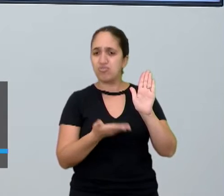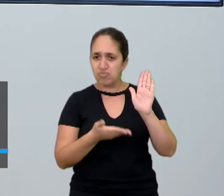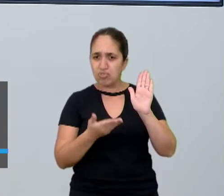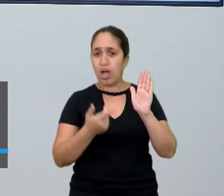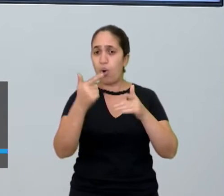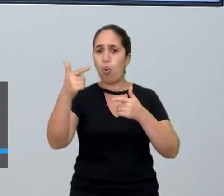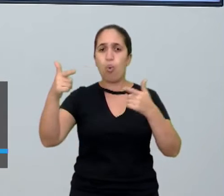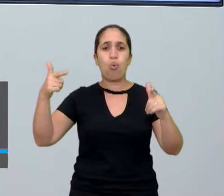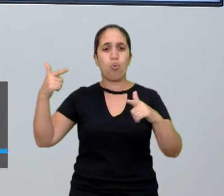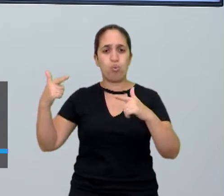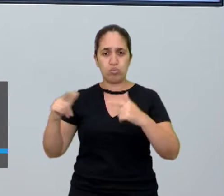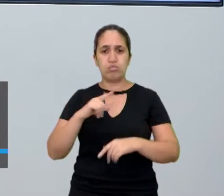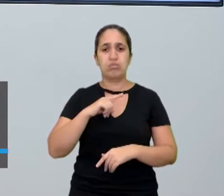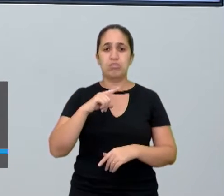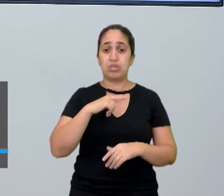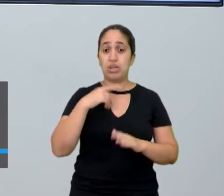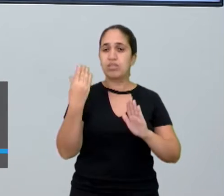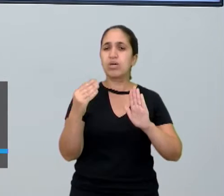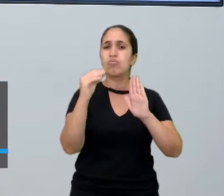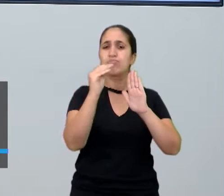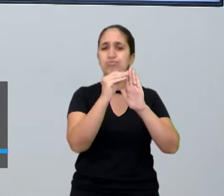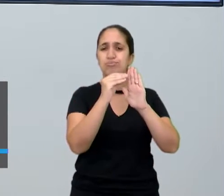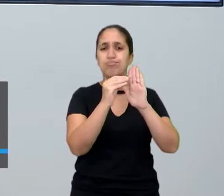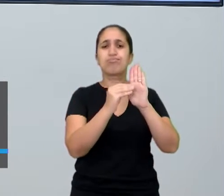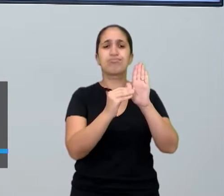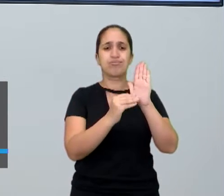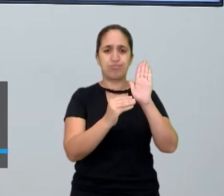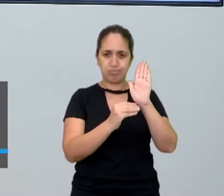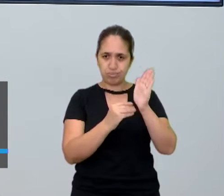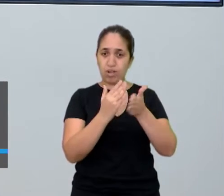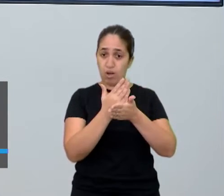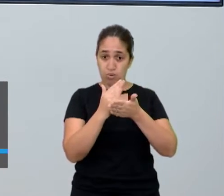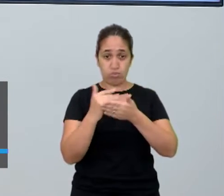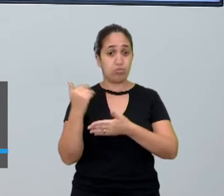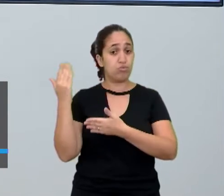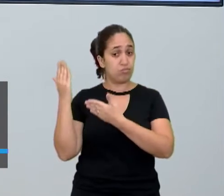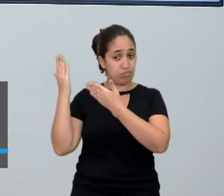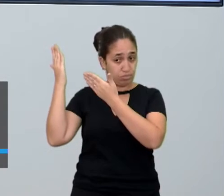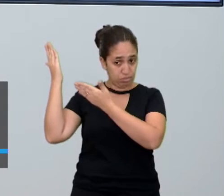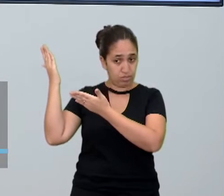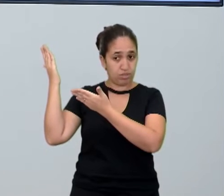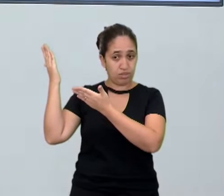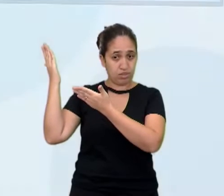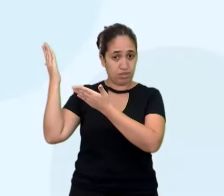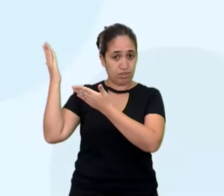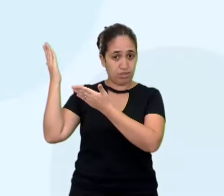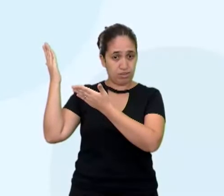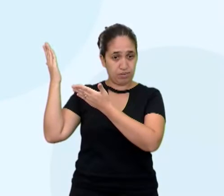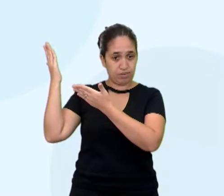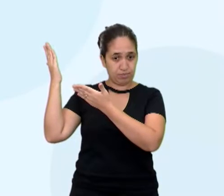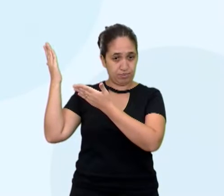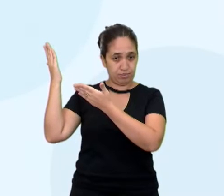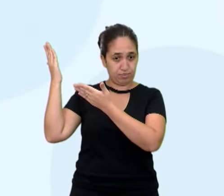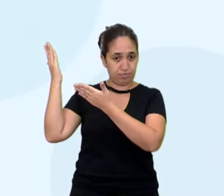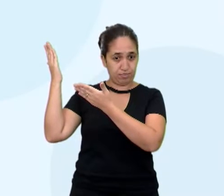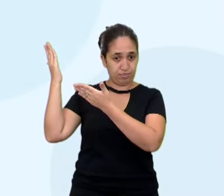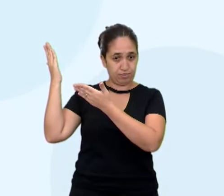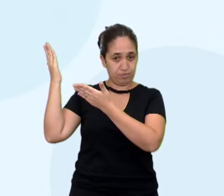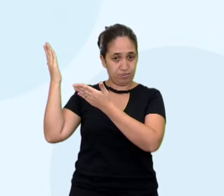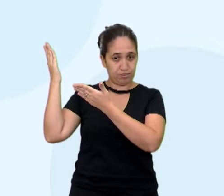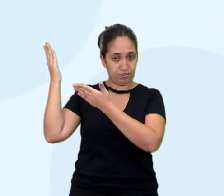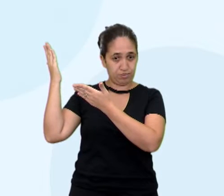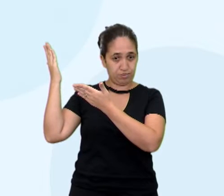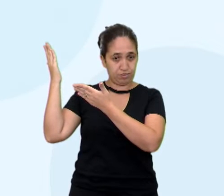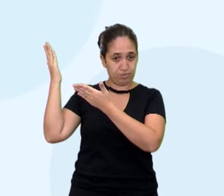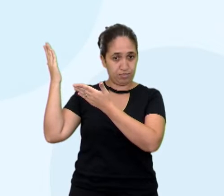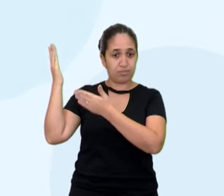mas eu coloquei então e eu citei alguns desses reguladores que está aparecendo aí na tela para vocês. Entre eles, olha só, tá aqui, olha, né?